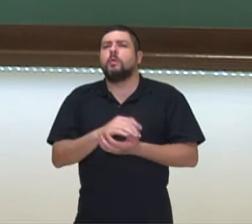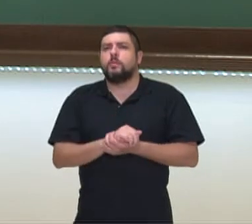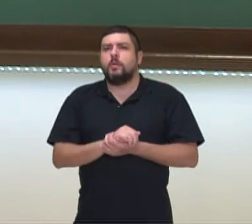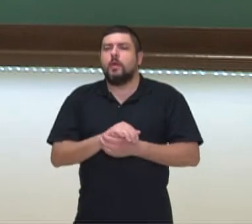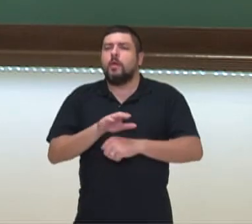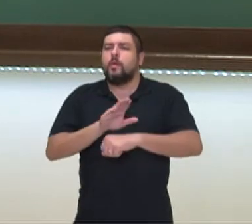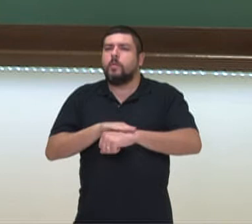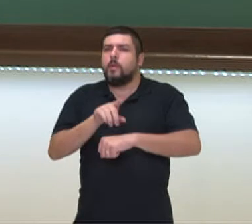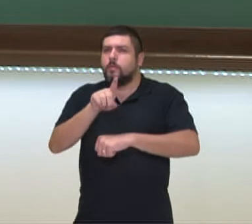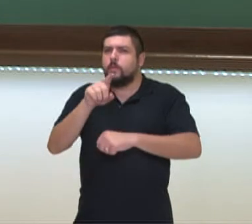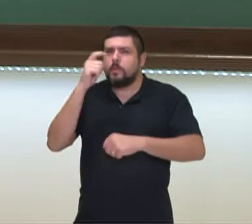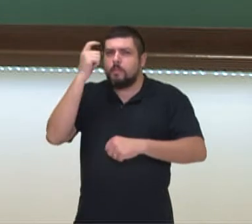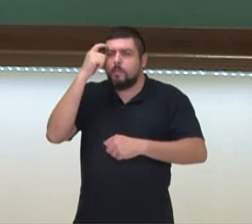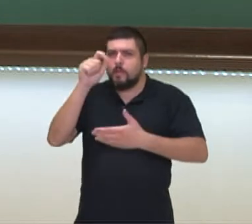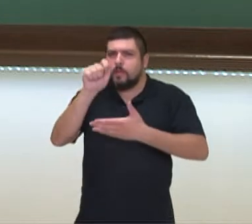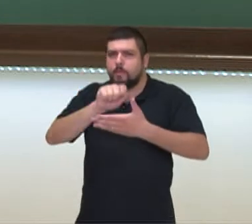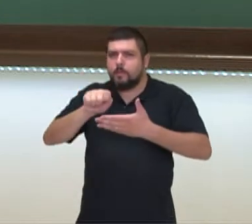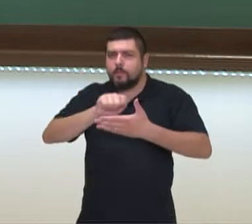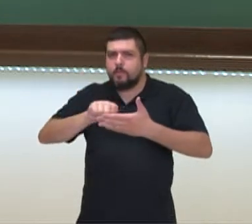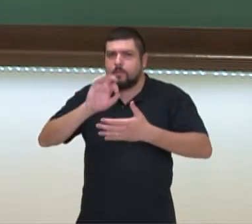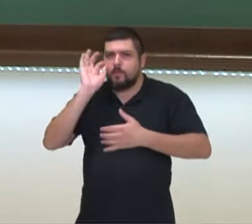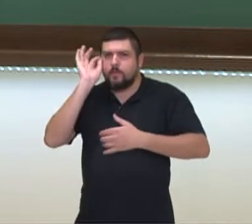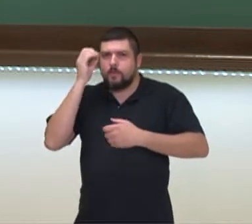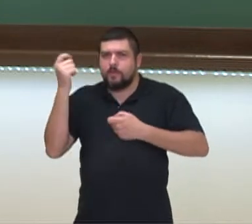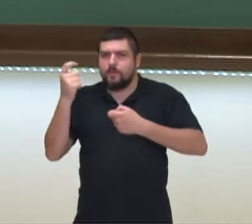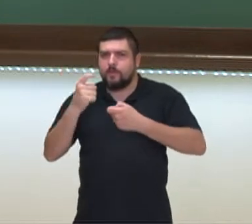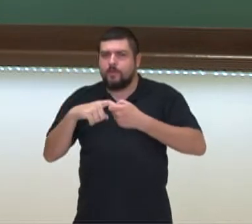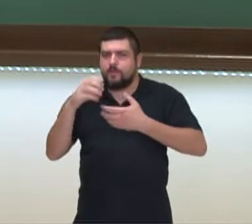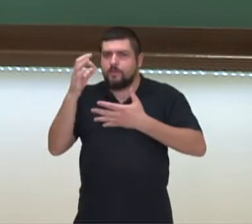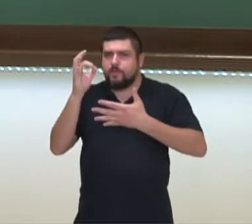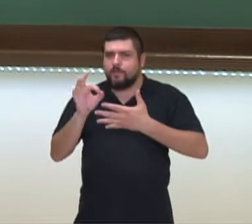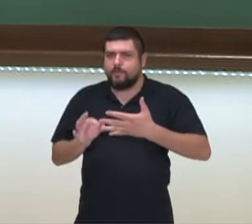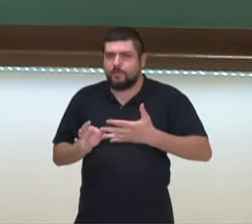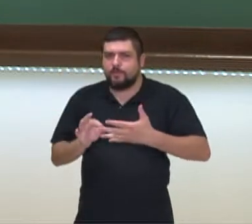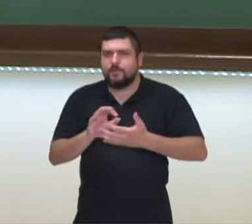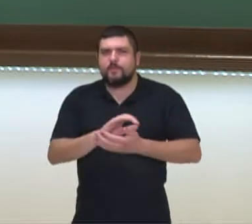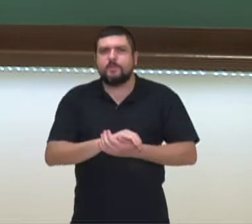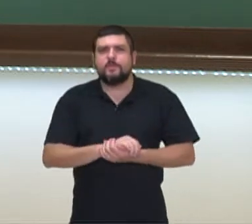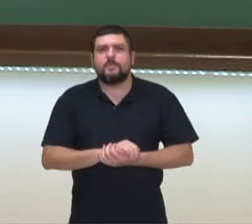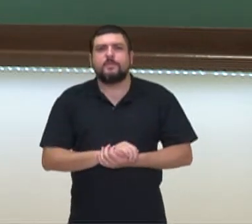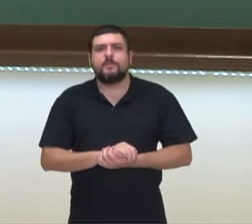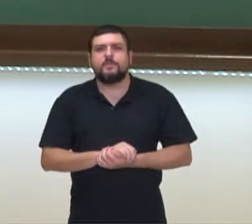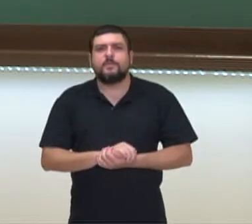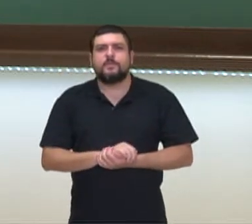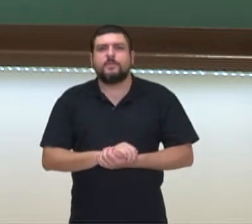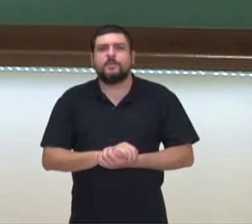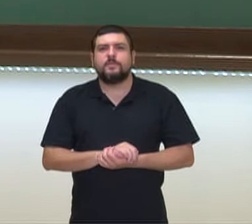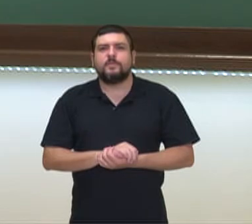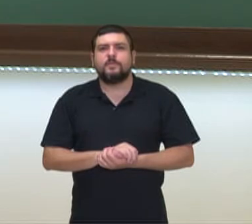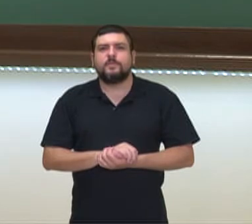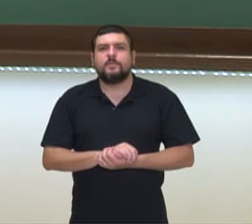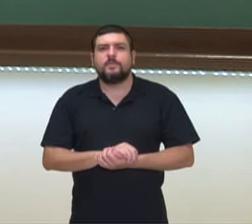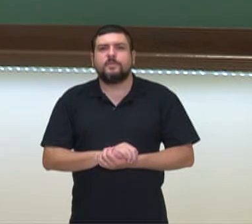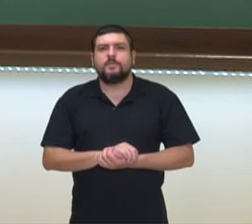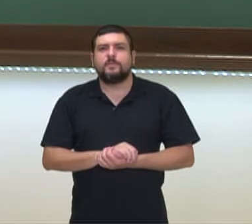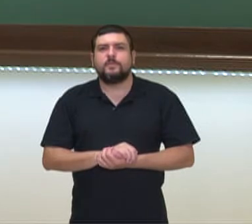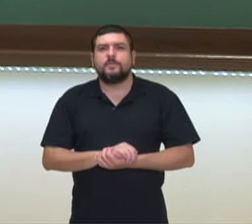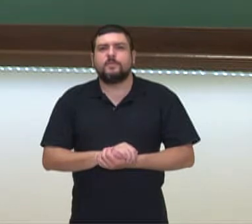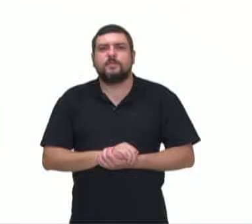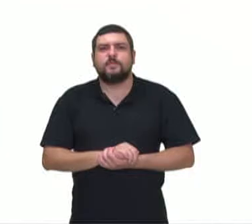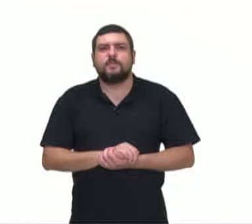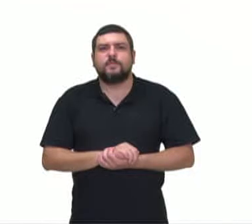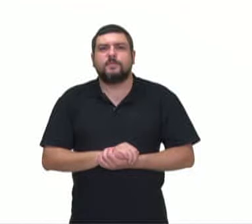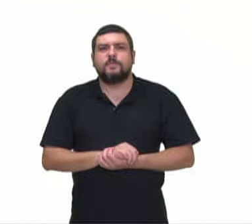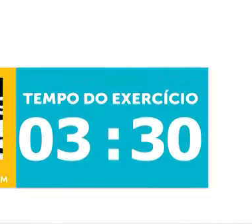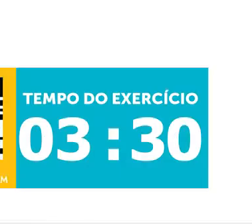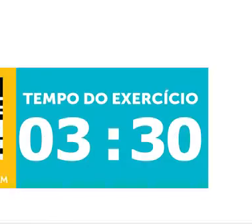você pensar um pouquinho e tentar resolver. Aí a professora já retorna aqui para a gente fazer a correção. Belezinha? Então, até mais!